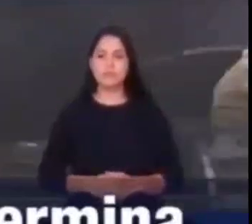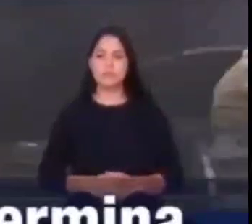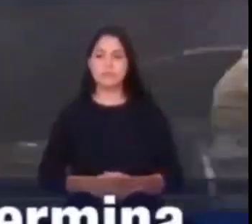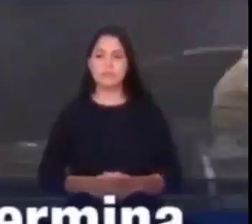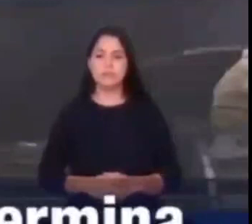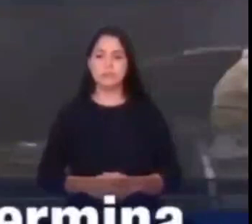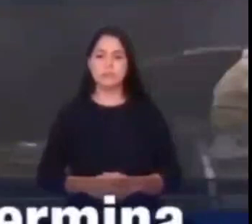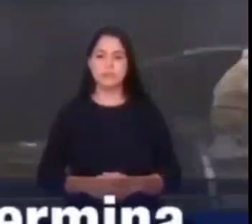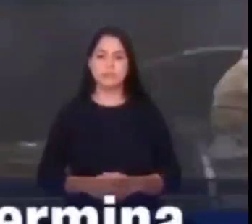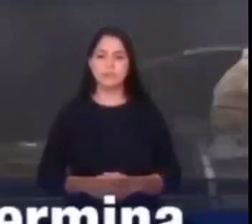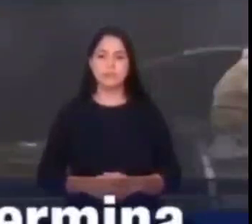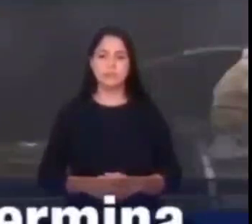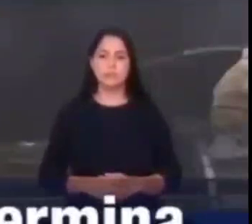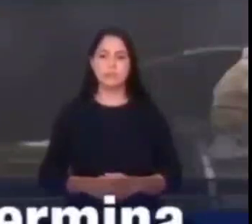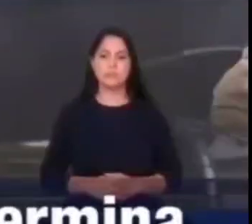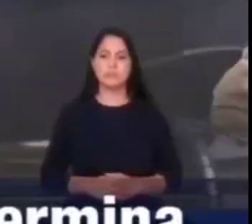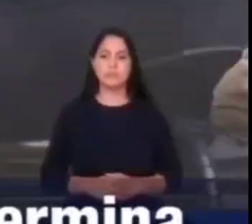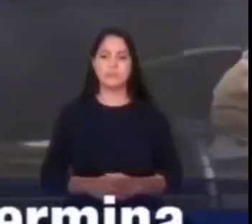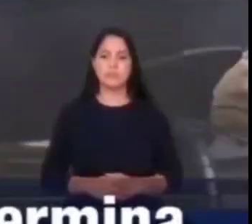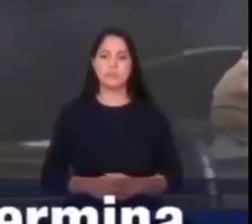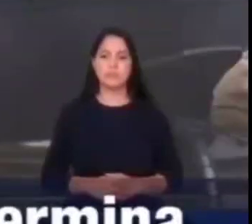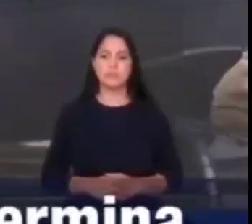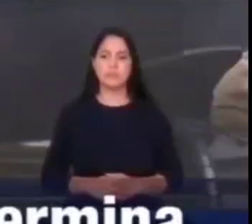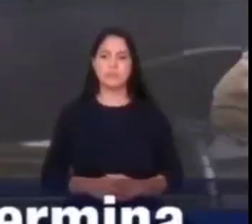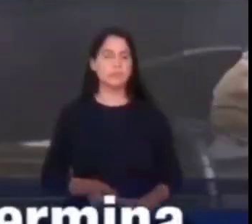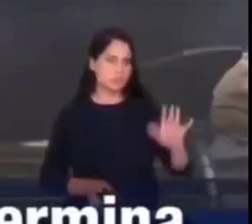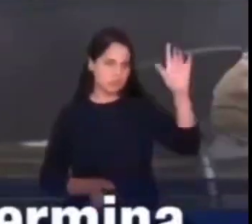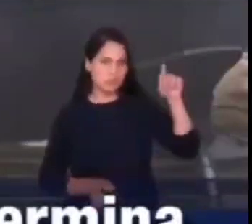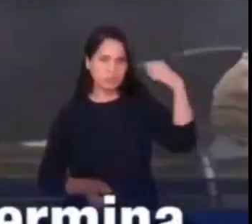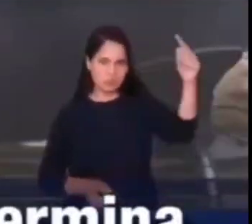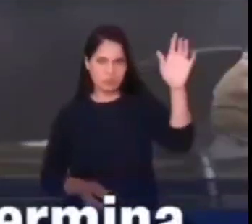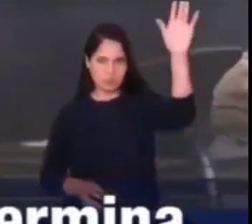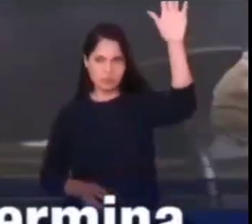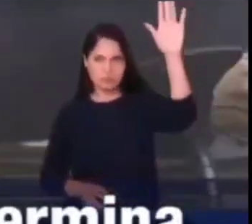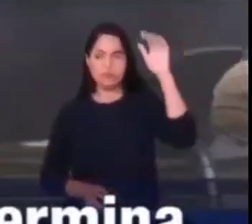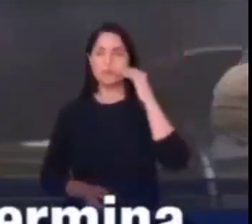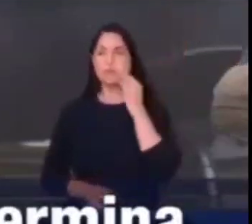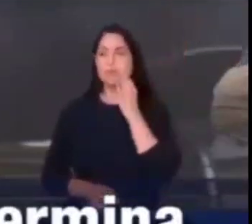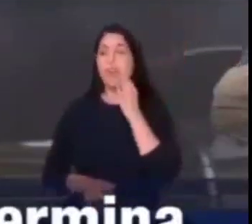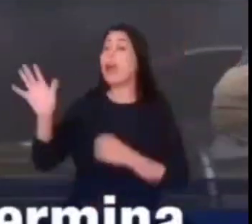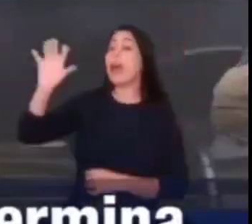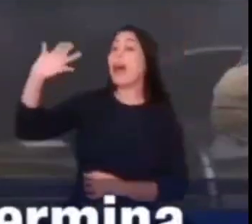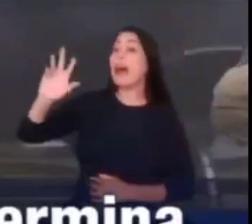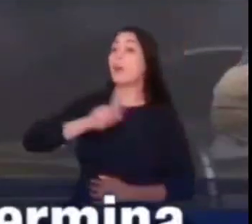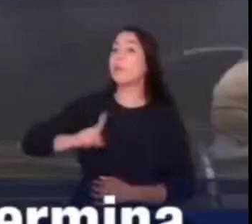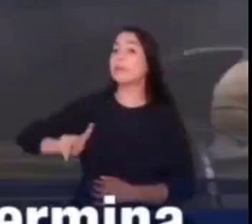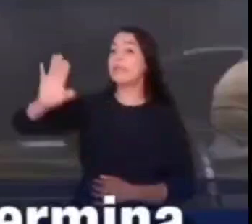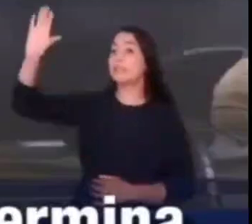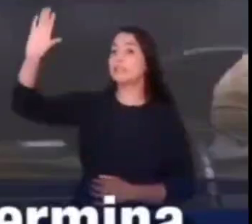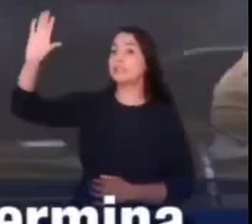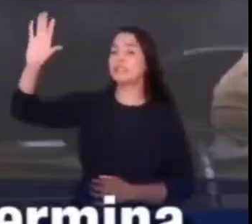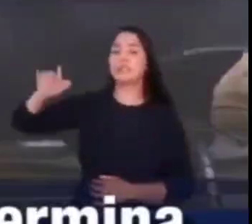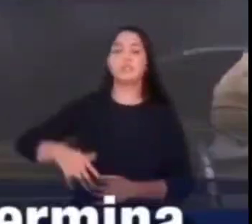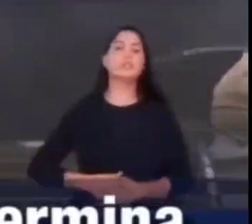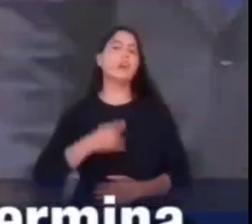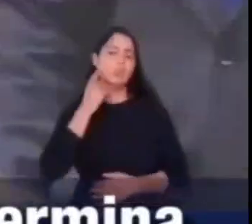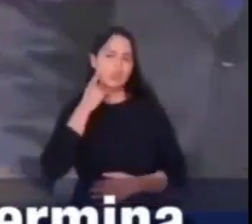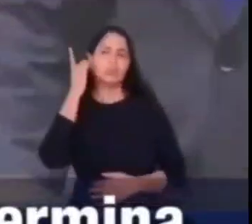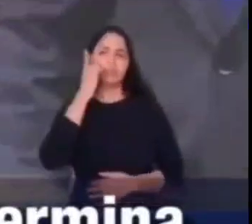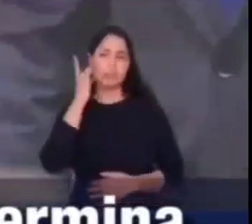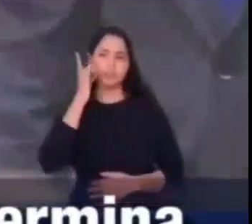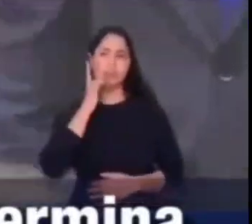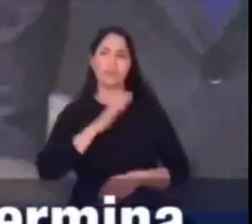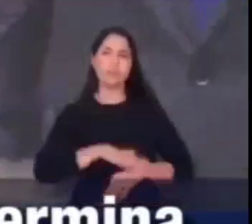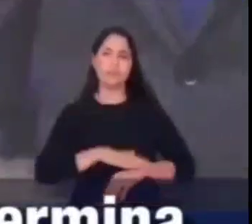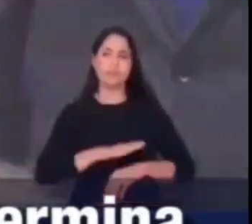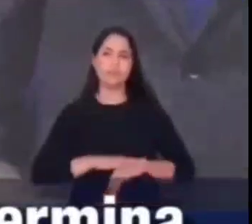Vossa Excelência falará. Esqueça não depois, hein? Jamais, alô, não esquecerei presidente. Ninguém. Fiquem tranquilos, eu sei que deputados que foram citados terão também o